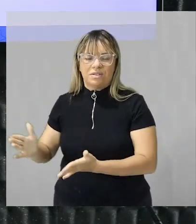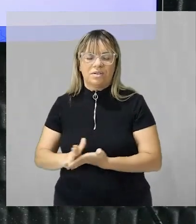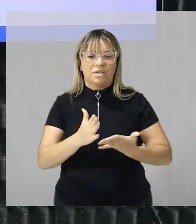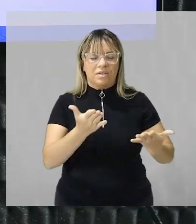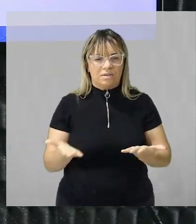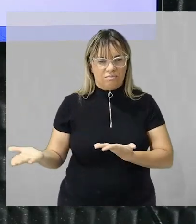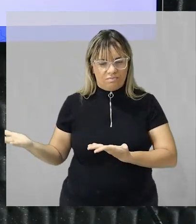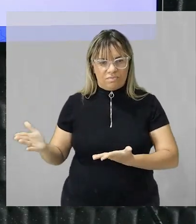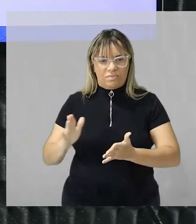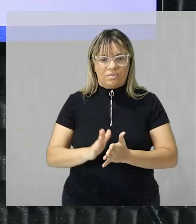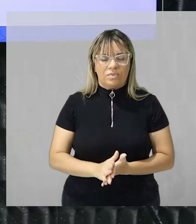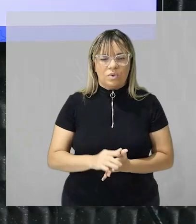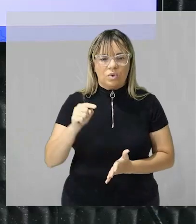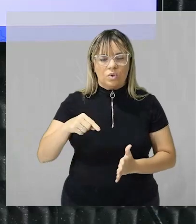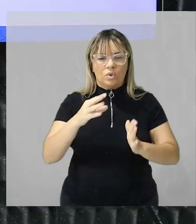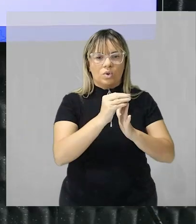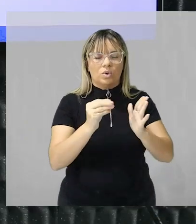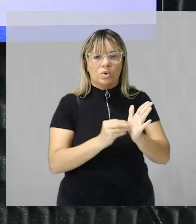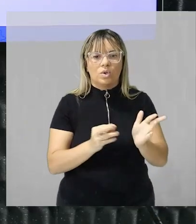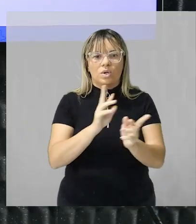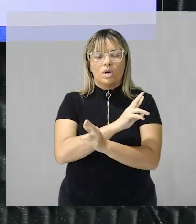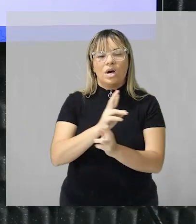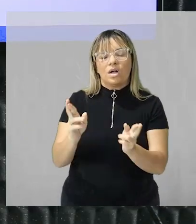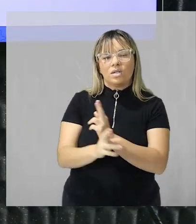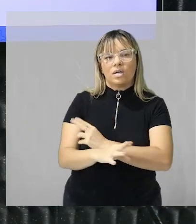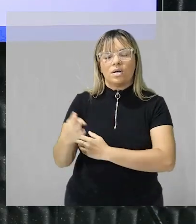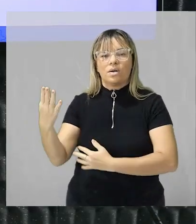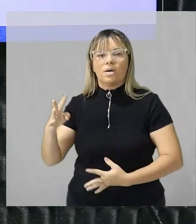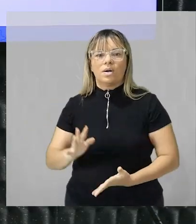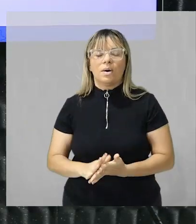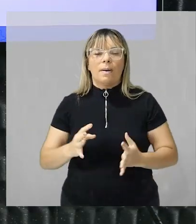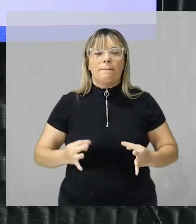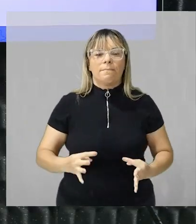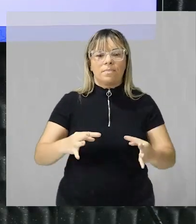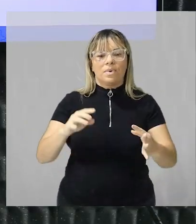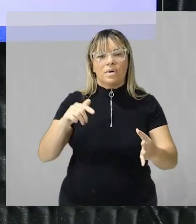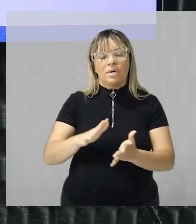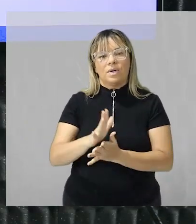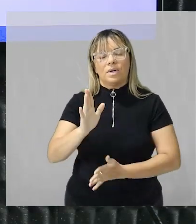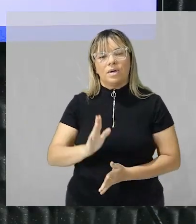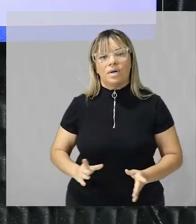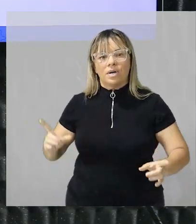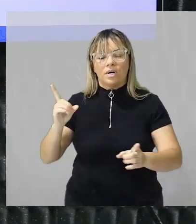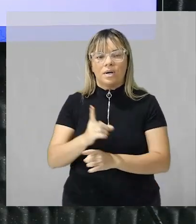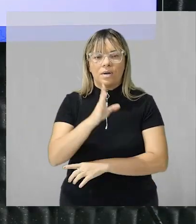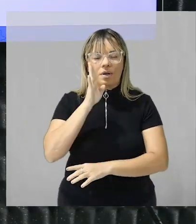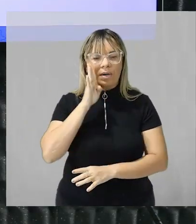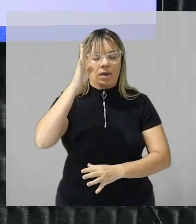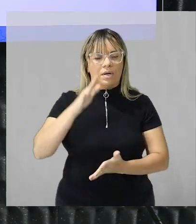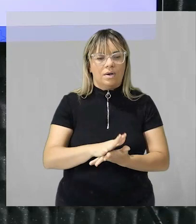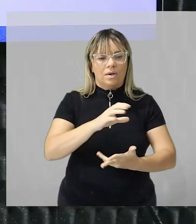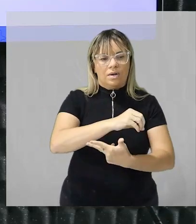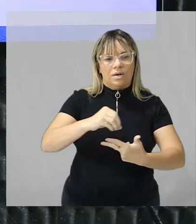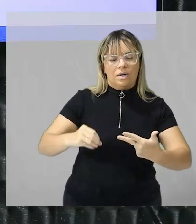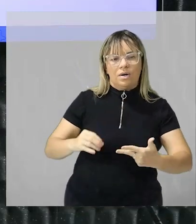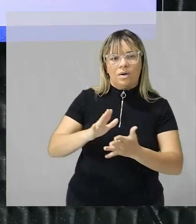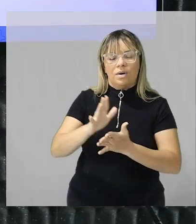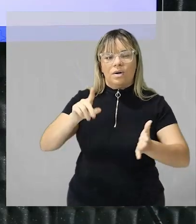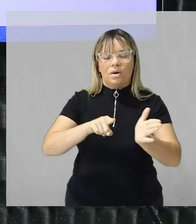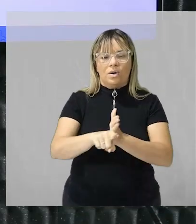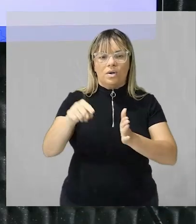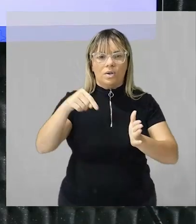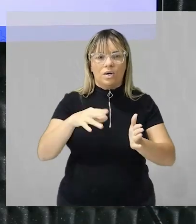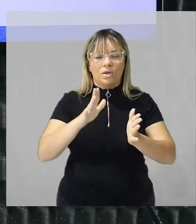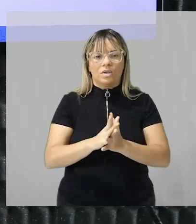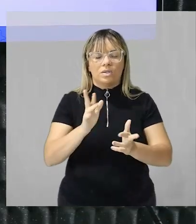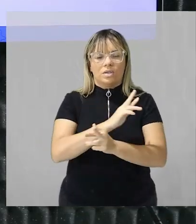aí, ela corresponde ao conteúdo de biotecnologia, tá? Então você vai encontrar principalmente no Enem questões que abordam